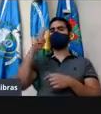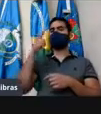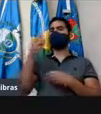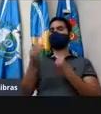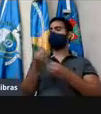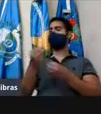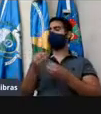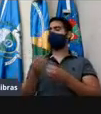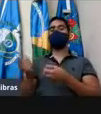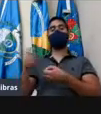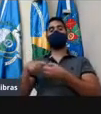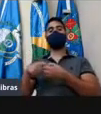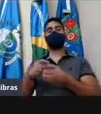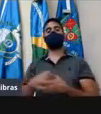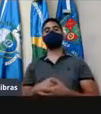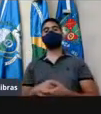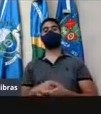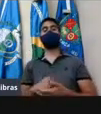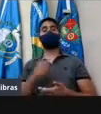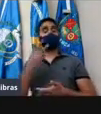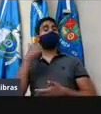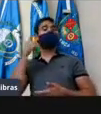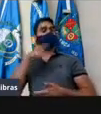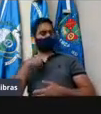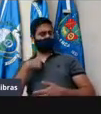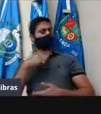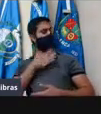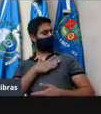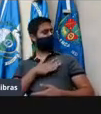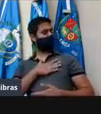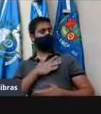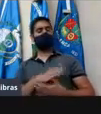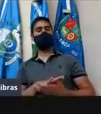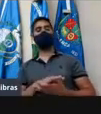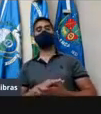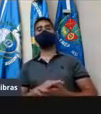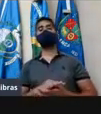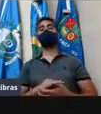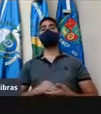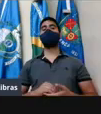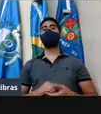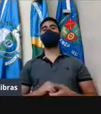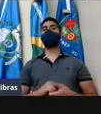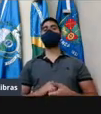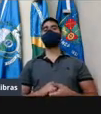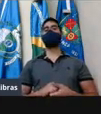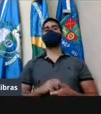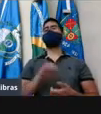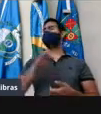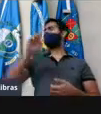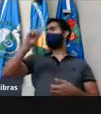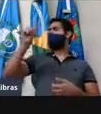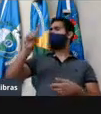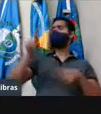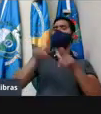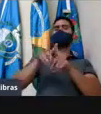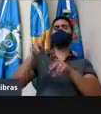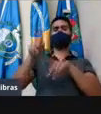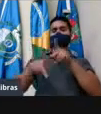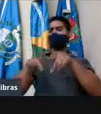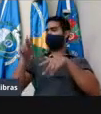volta. E digo a vocês, com muita tranquilidade, que se Deus e a população de Valença